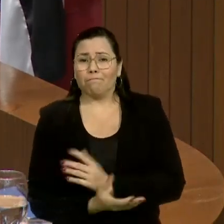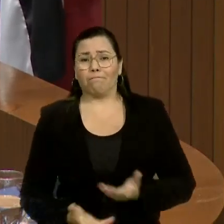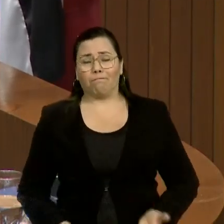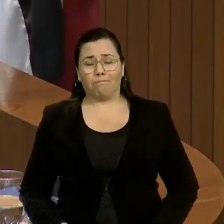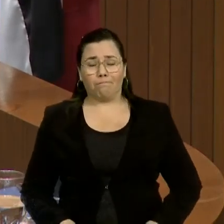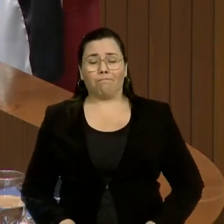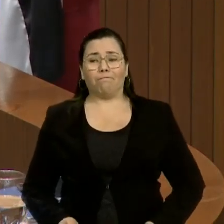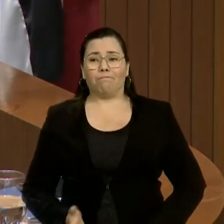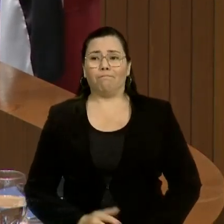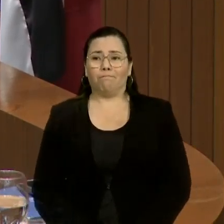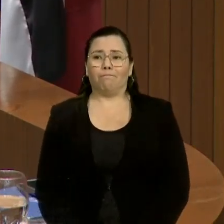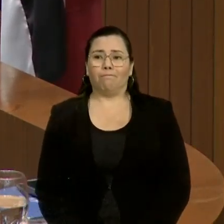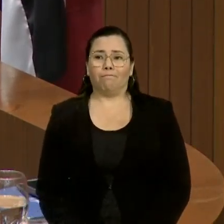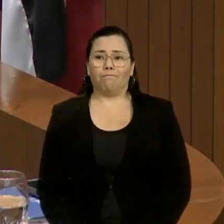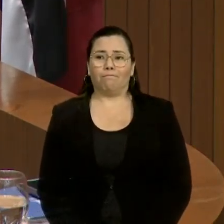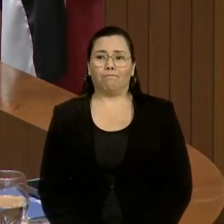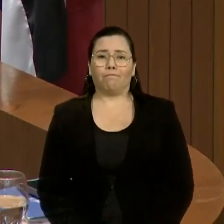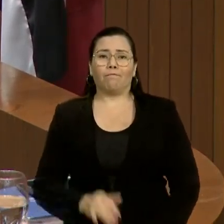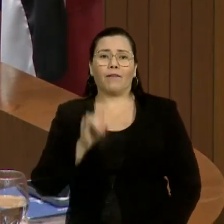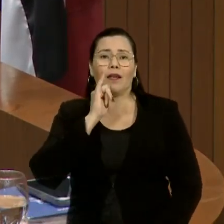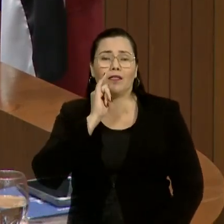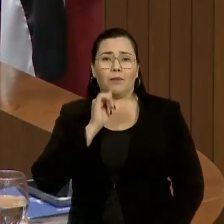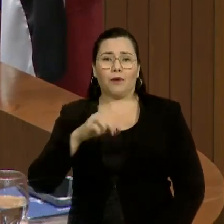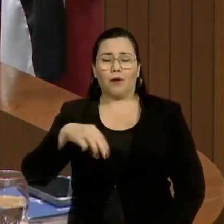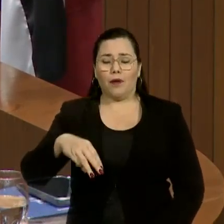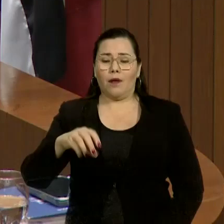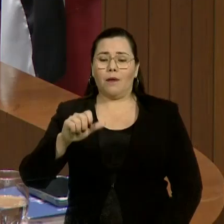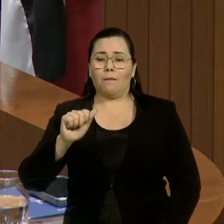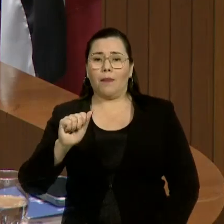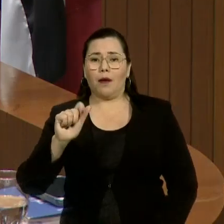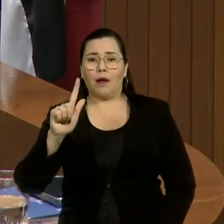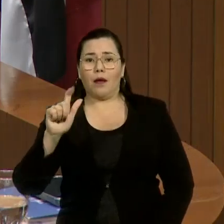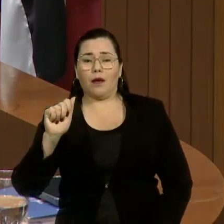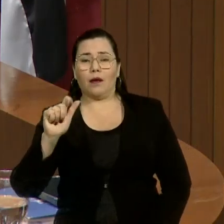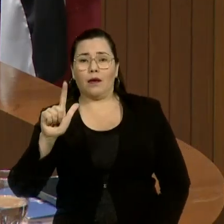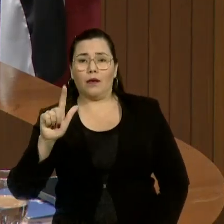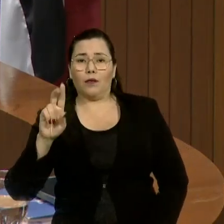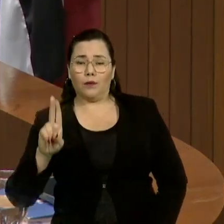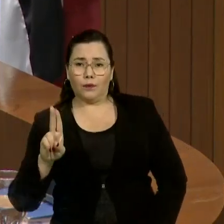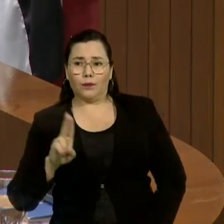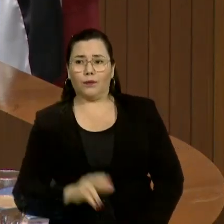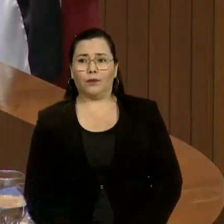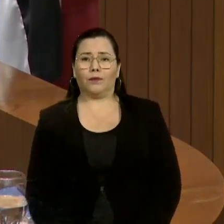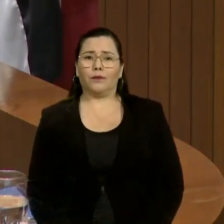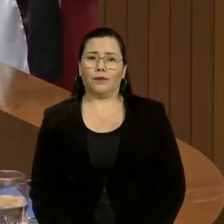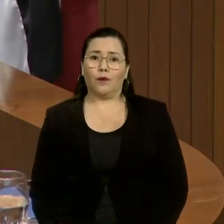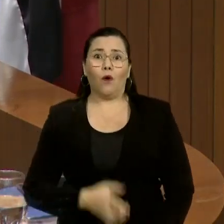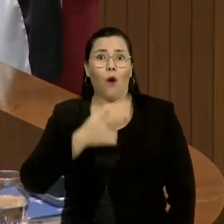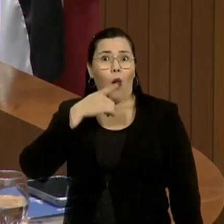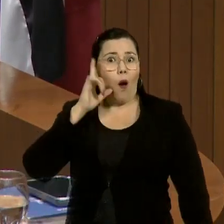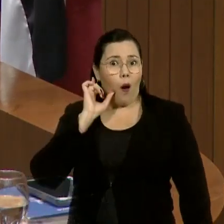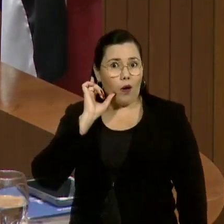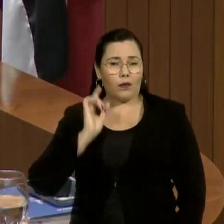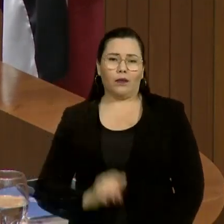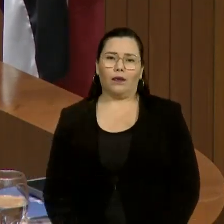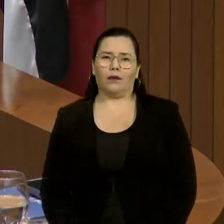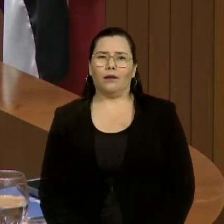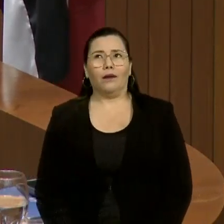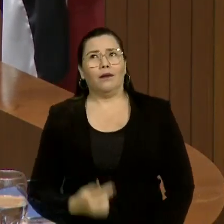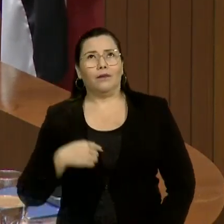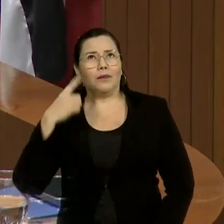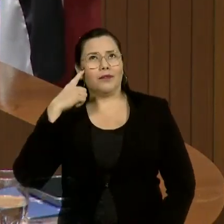no caso da questão da Magalu. A Magalu ontem, estranhamente, não estranho porque no governo do PT nada é